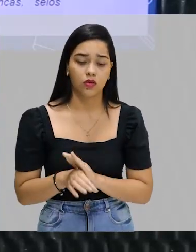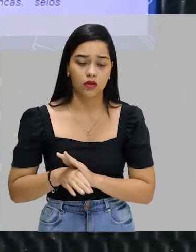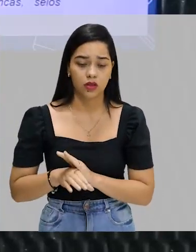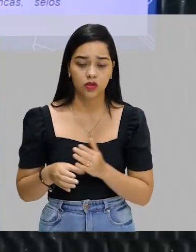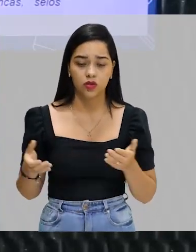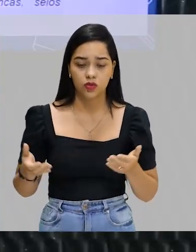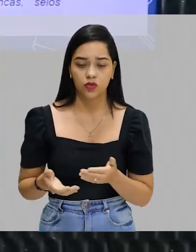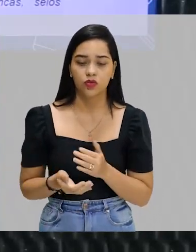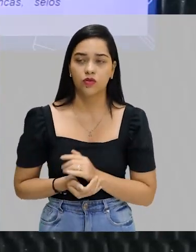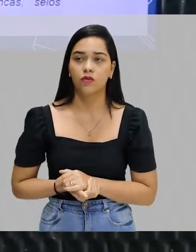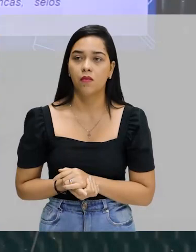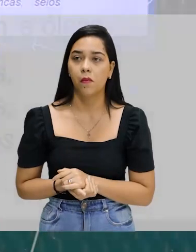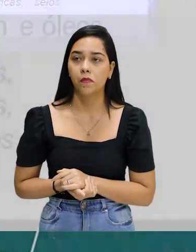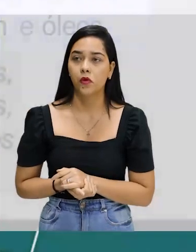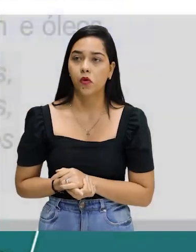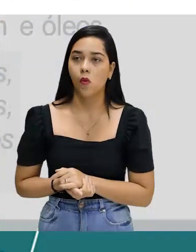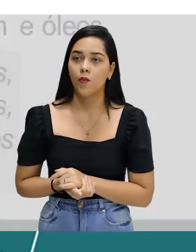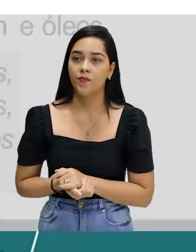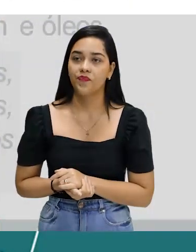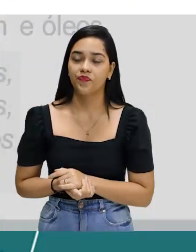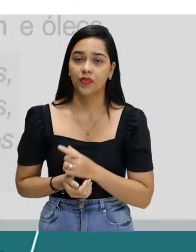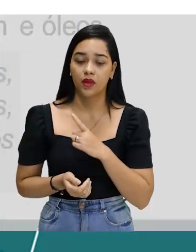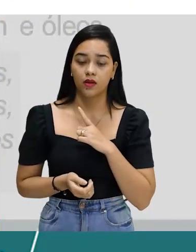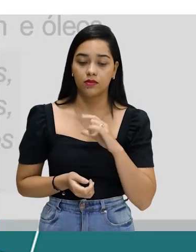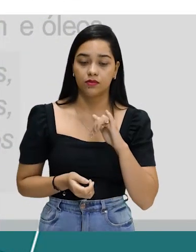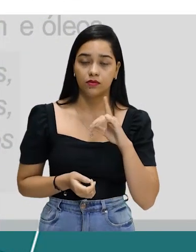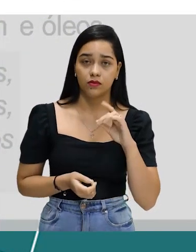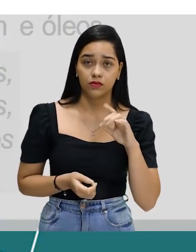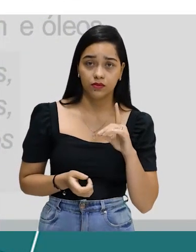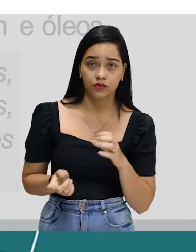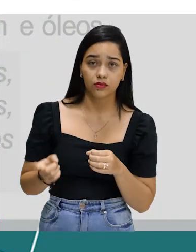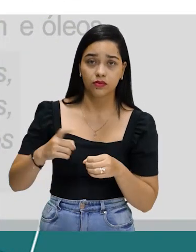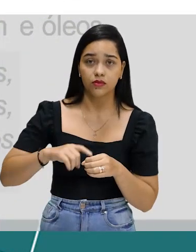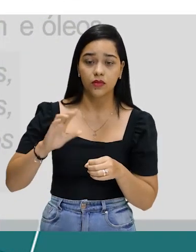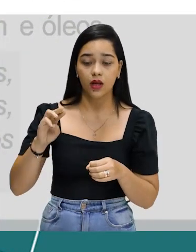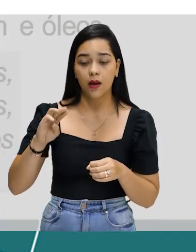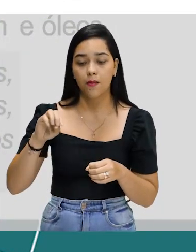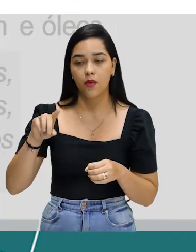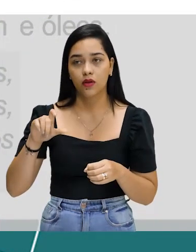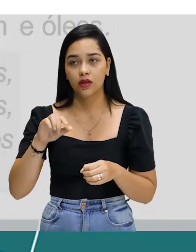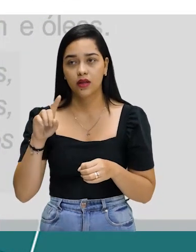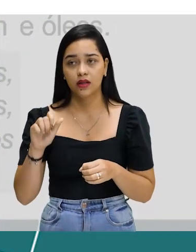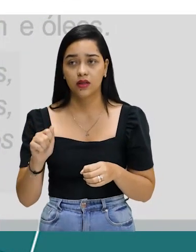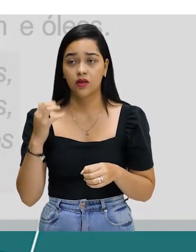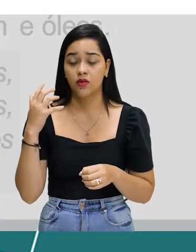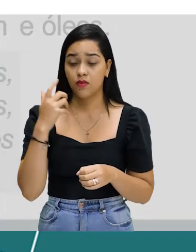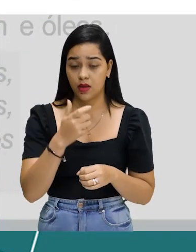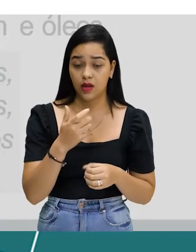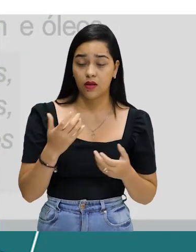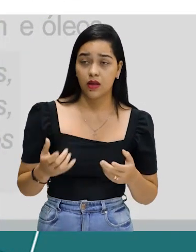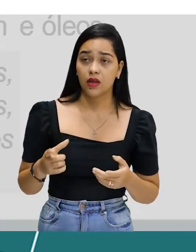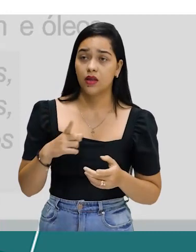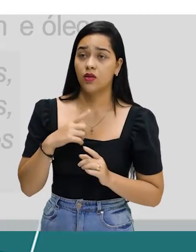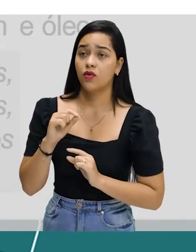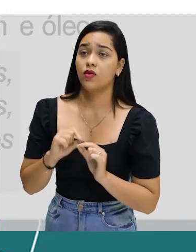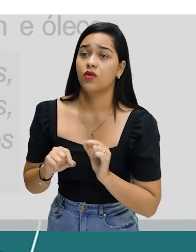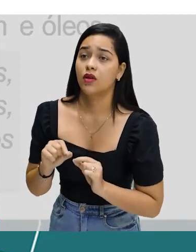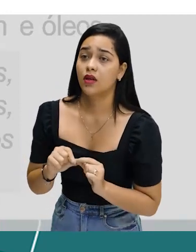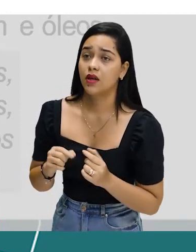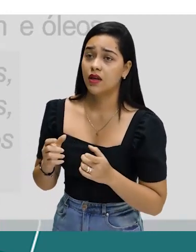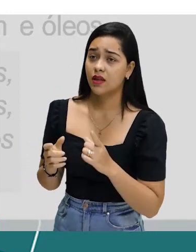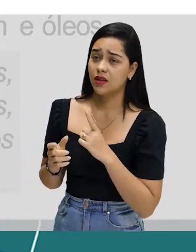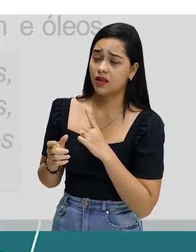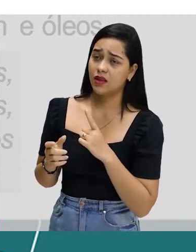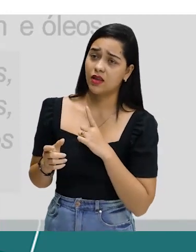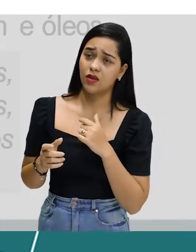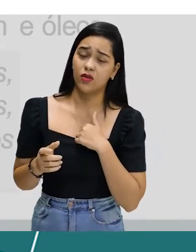atual. Vou dar uma adiantada para a gente falar sobre Idade Média e voltamos à Mona Lisa. O belo na Idade Média é bem.